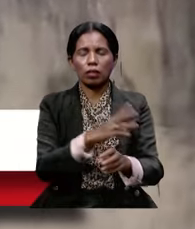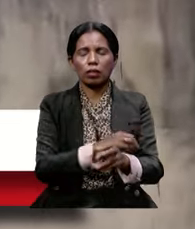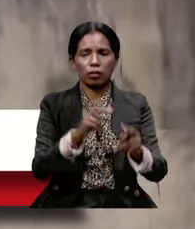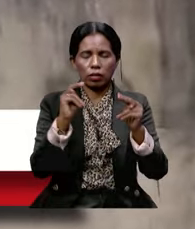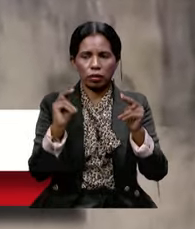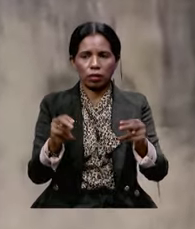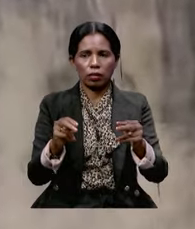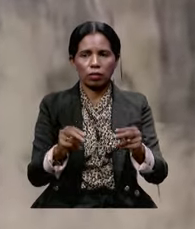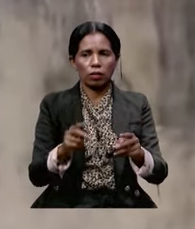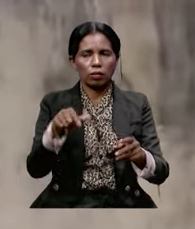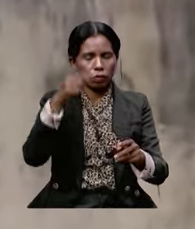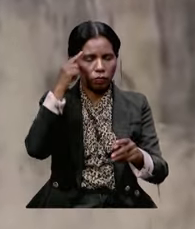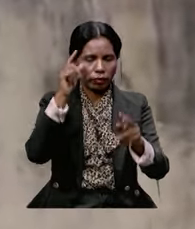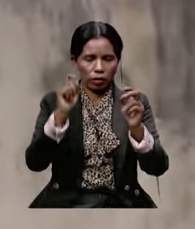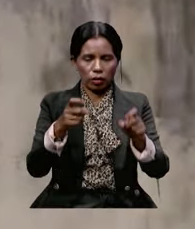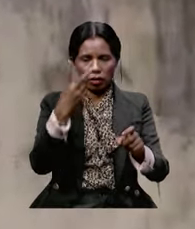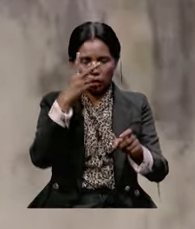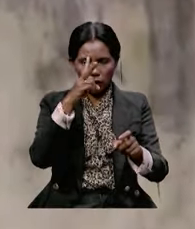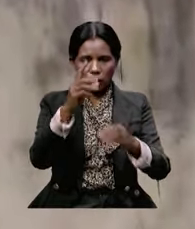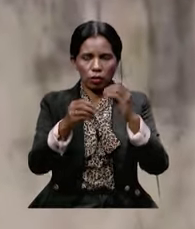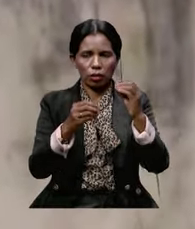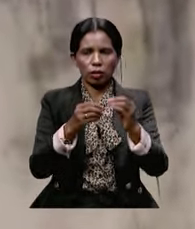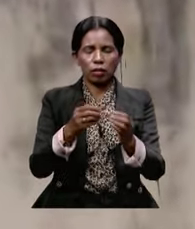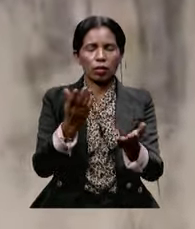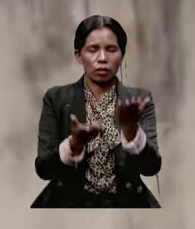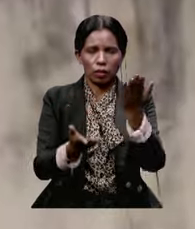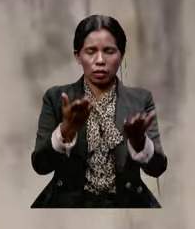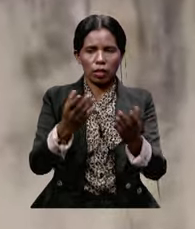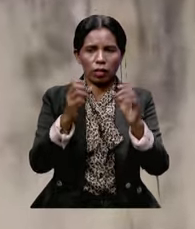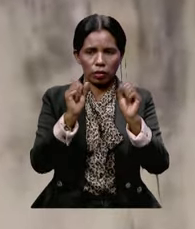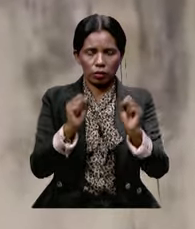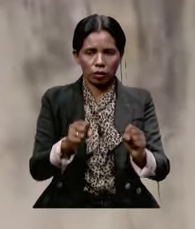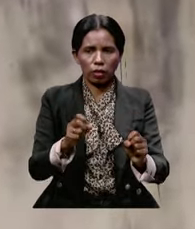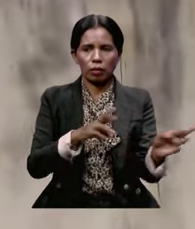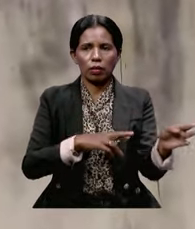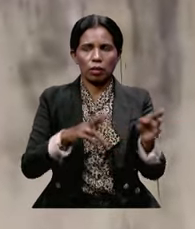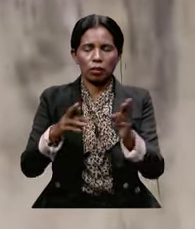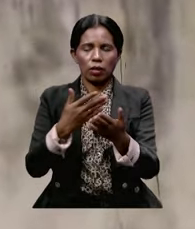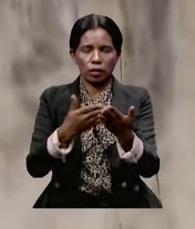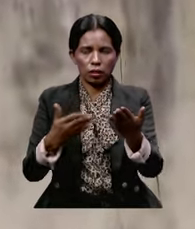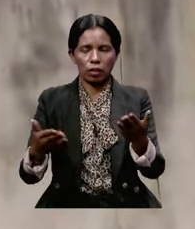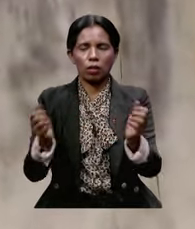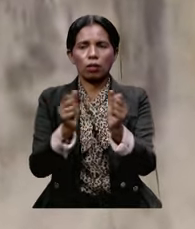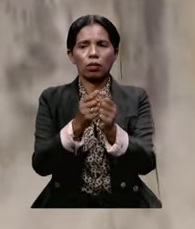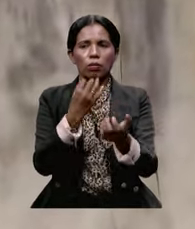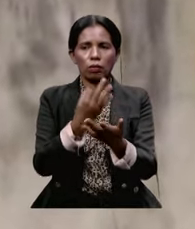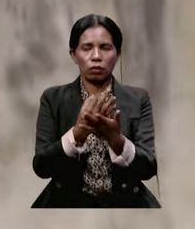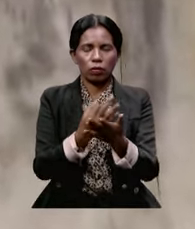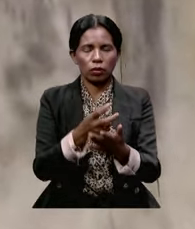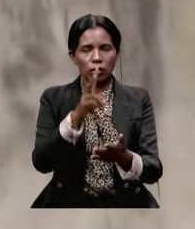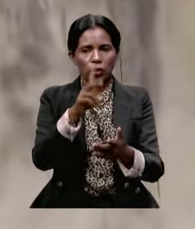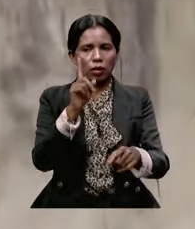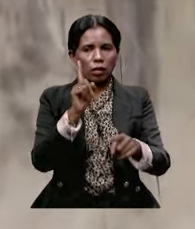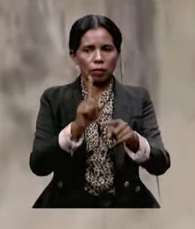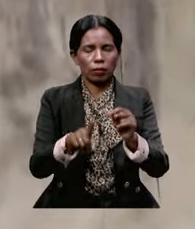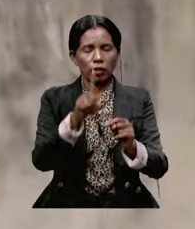necessidade básica o governo tem que tal atenção tal balanço atune pronto entre sasan ho osam rua nene labele